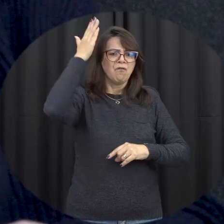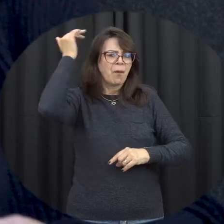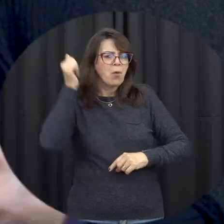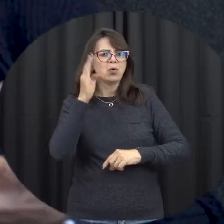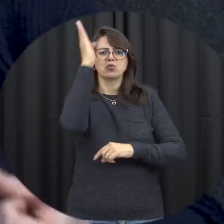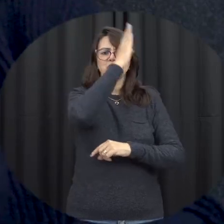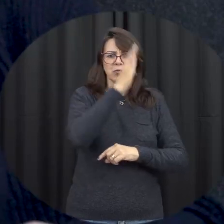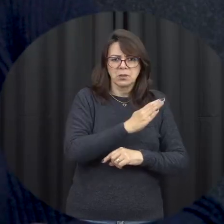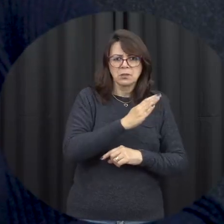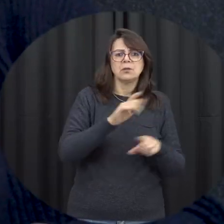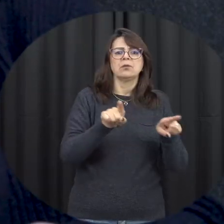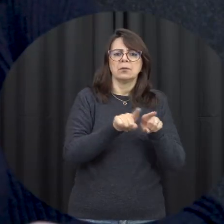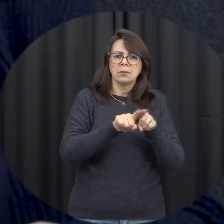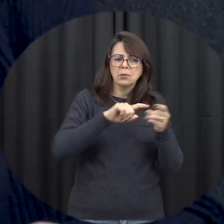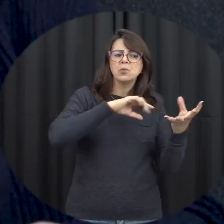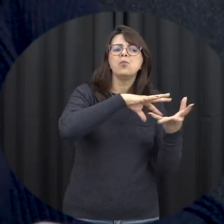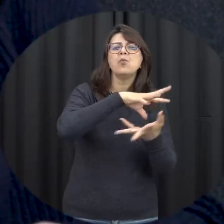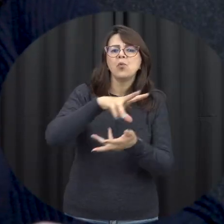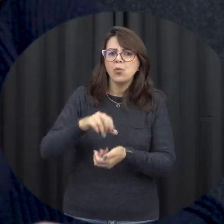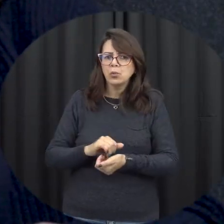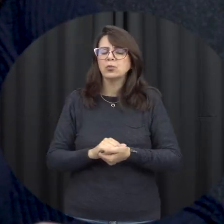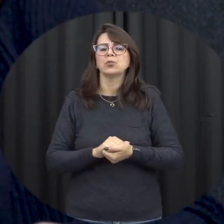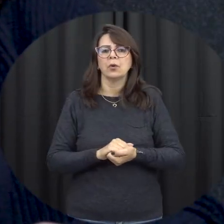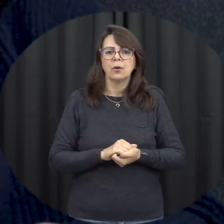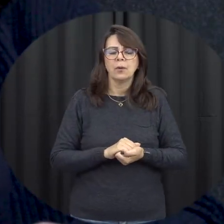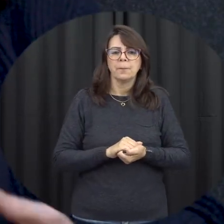também mundialmente na área, né?